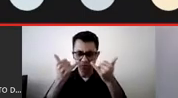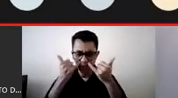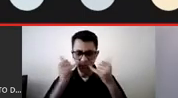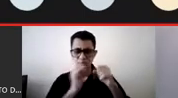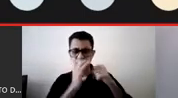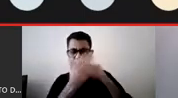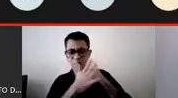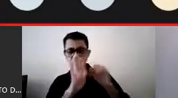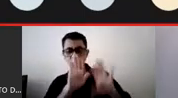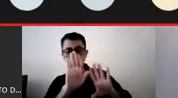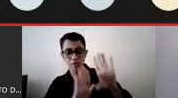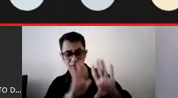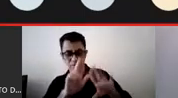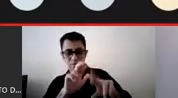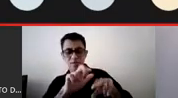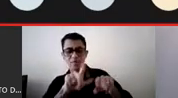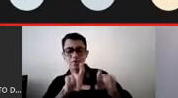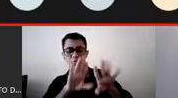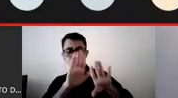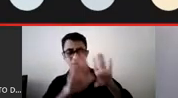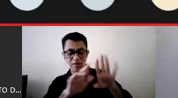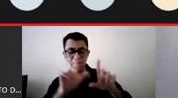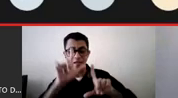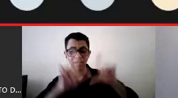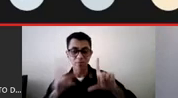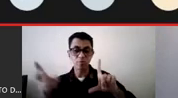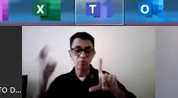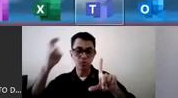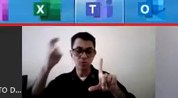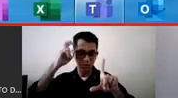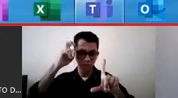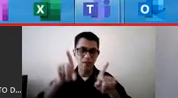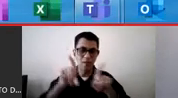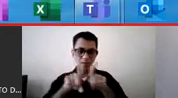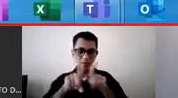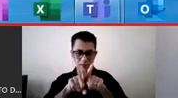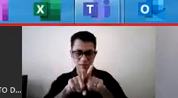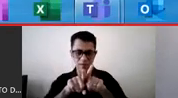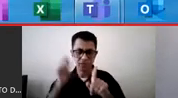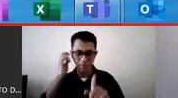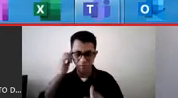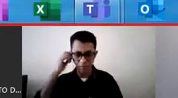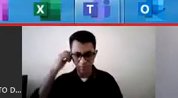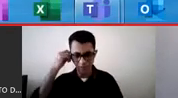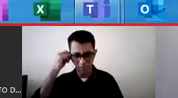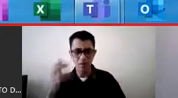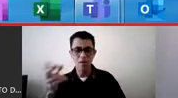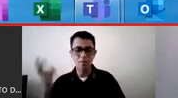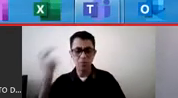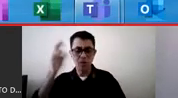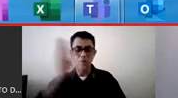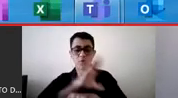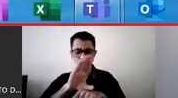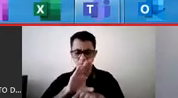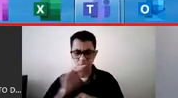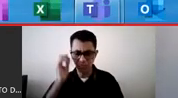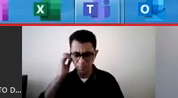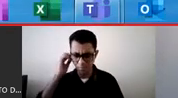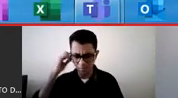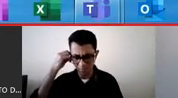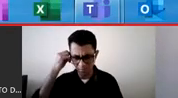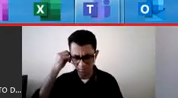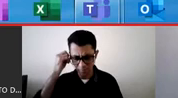dos cuidados pela cultura, né? Uhum, então, a gente escutava a cultura, né? E assim, uhum, a gente tinha as informações corretas,